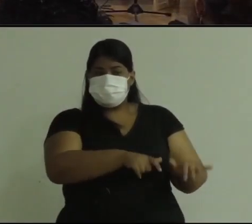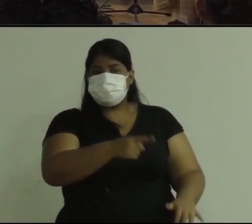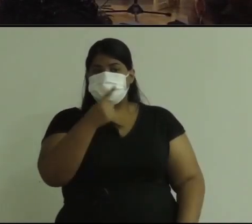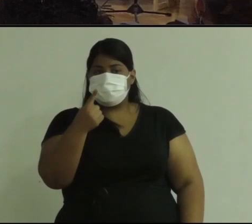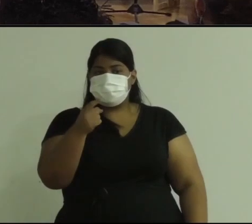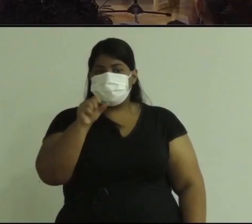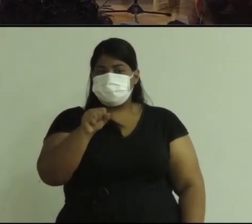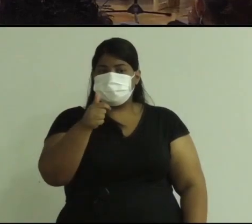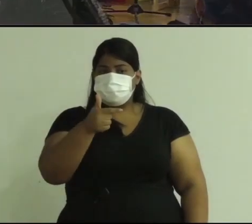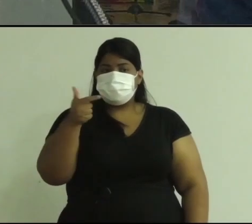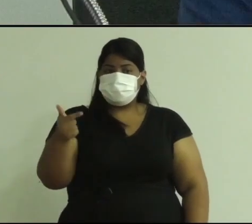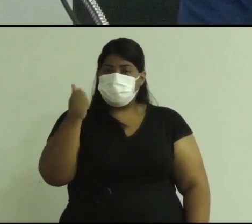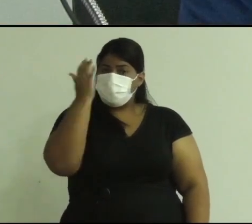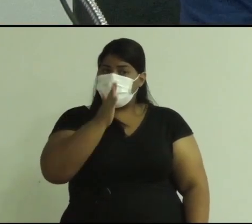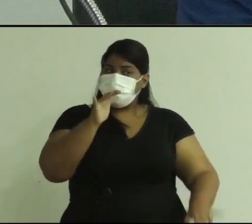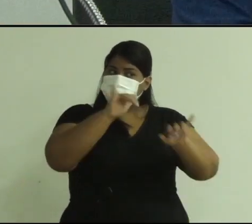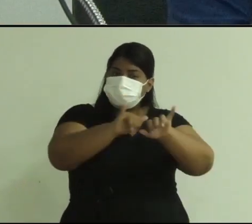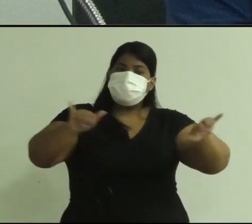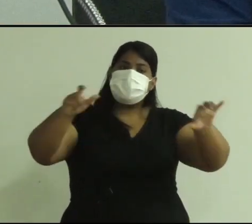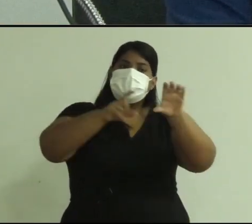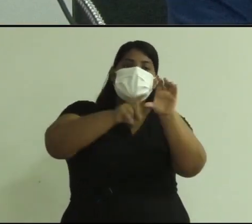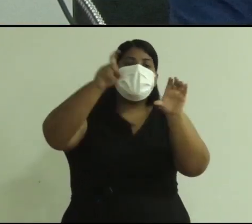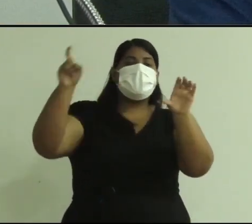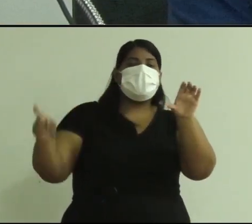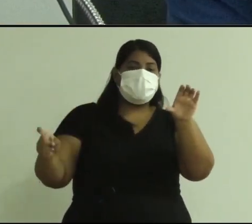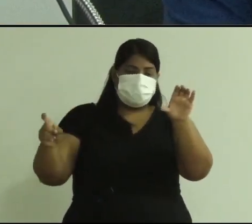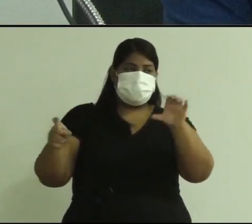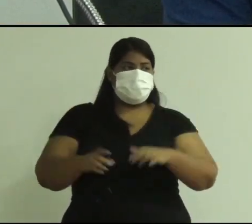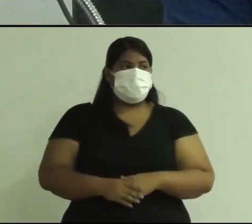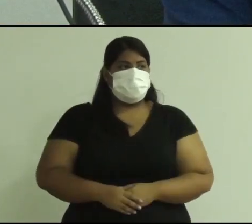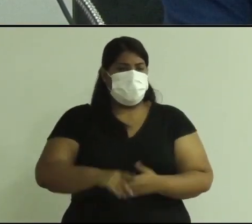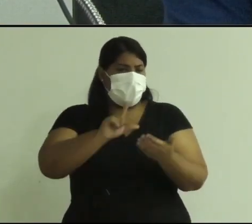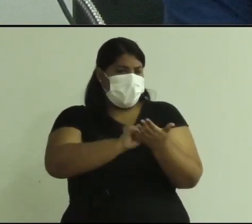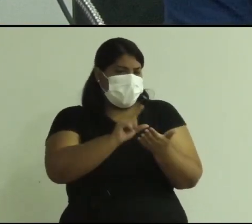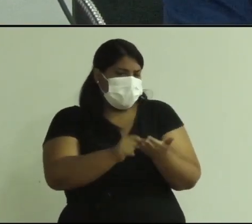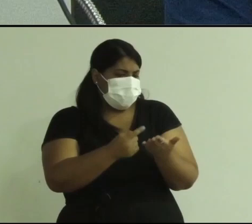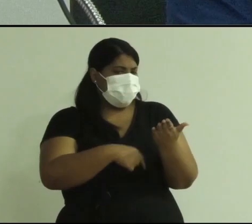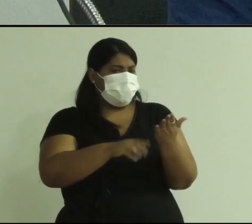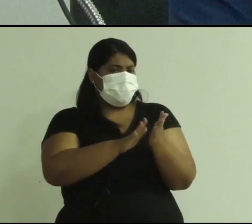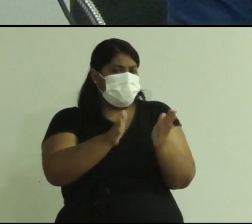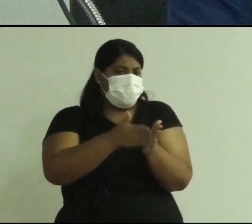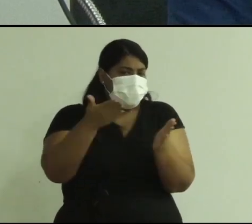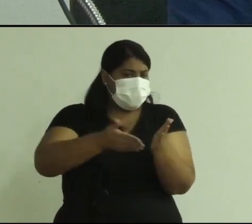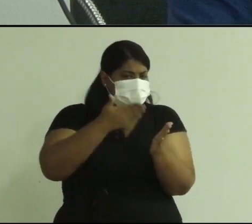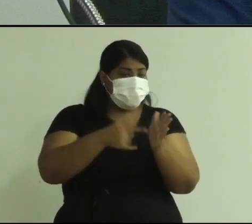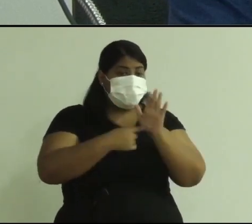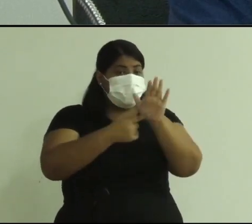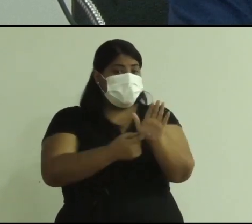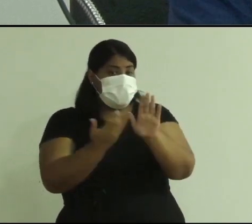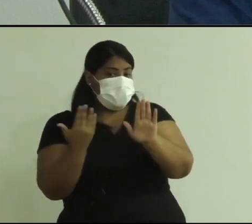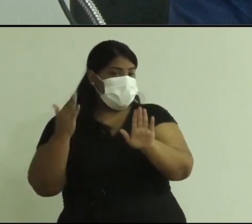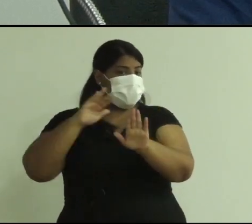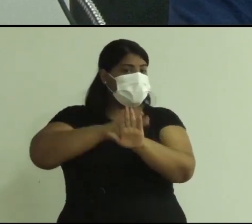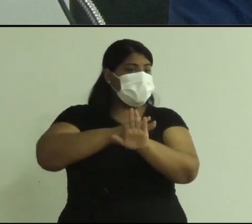1822 que o Brasil se declarou independente. Muitos artigos e livros contam desde os bastidores até os atos